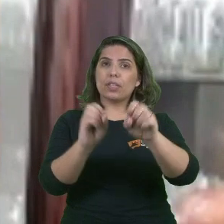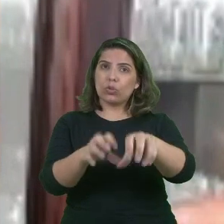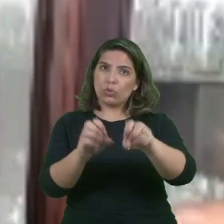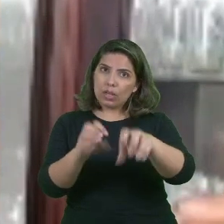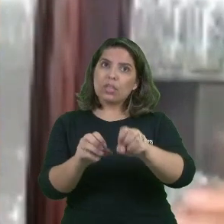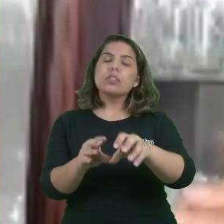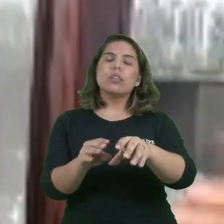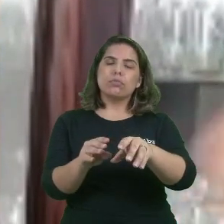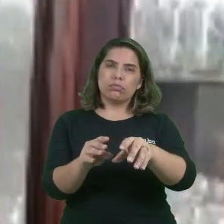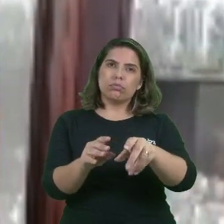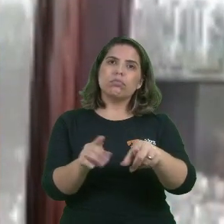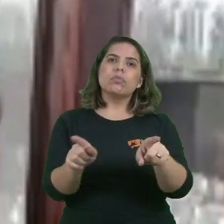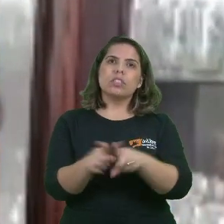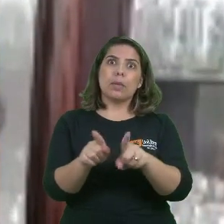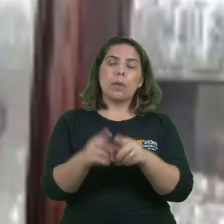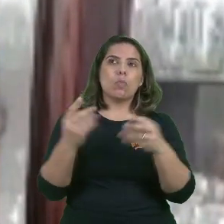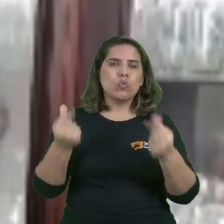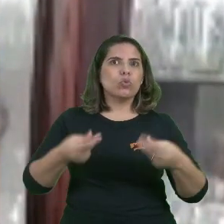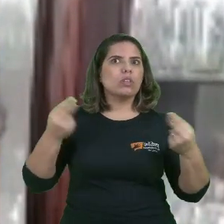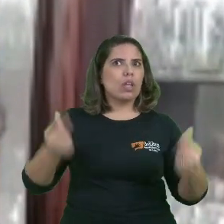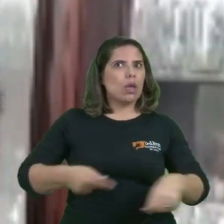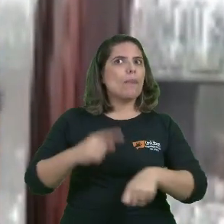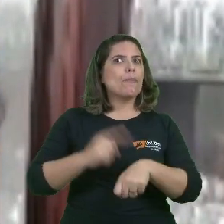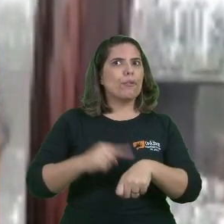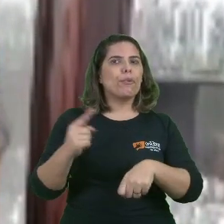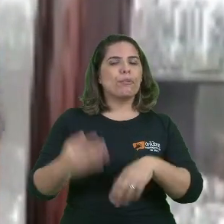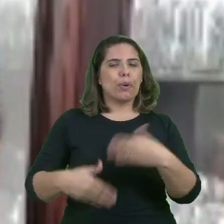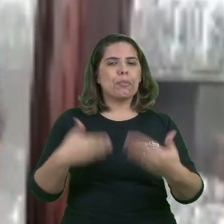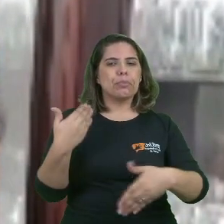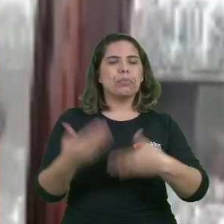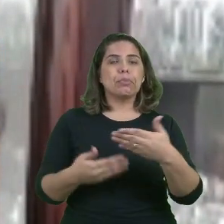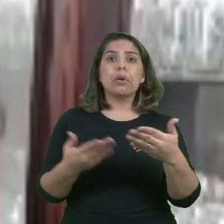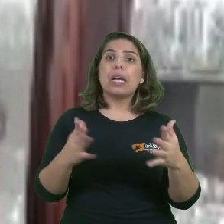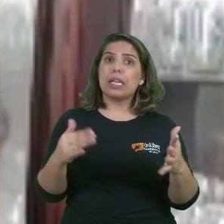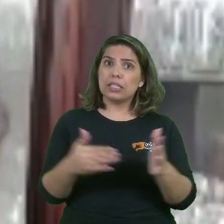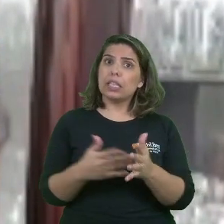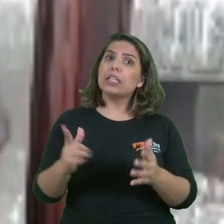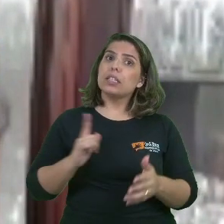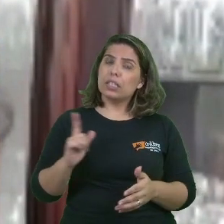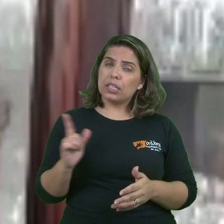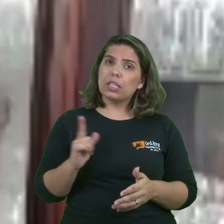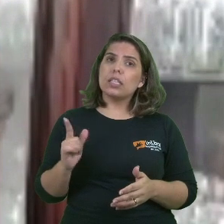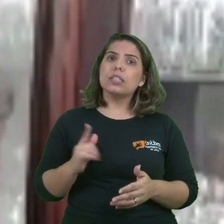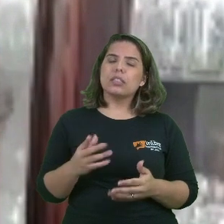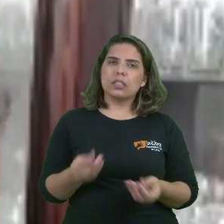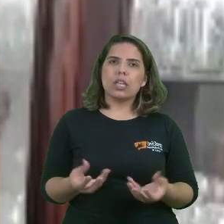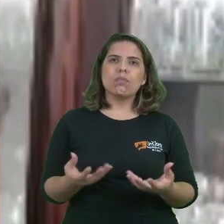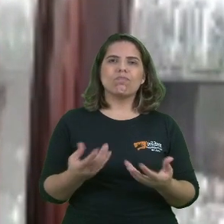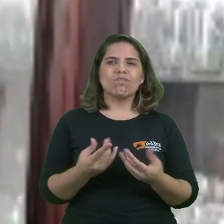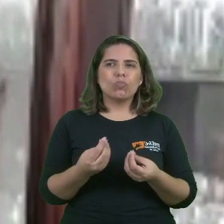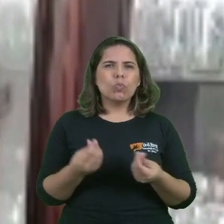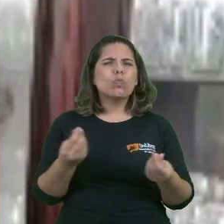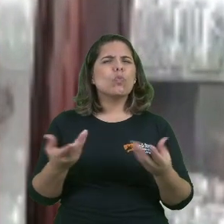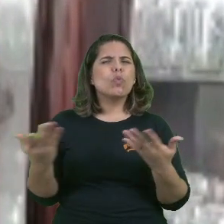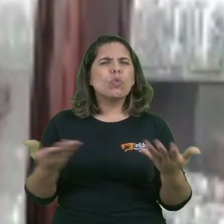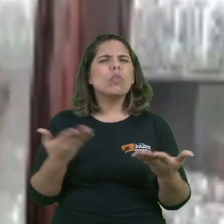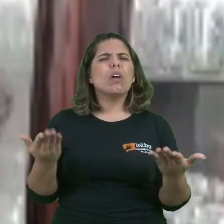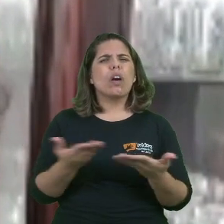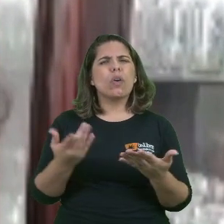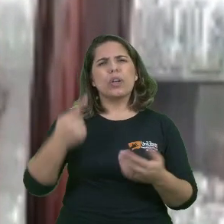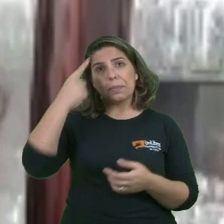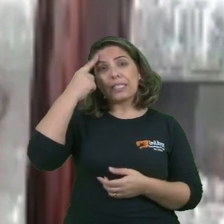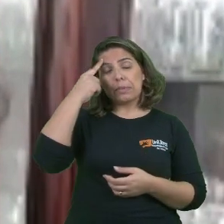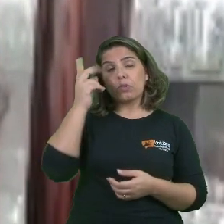que dominou muito tempo ainda tem uma entrada forte no nosso